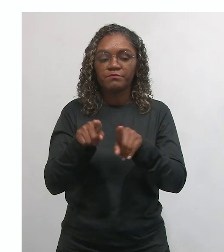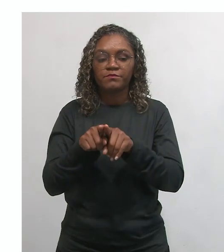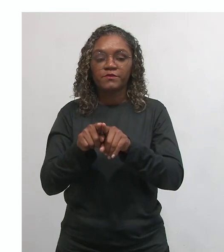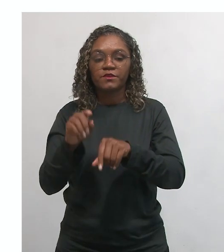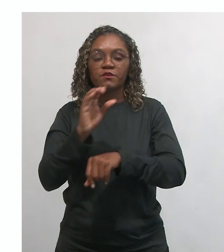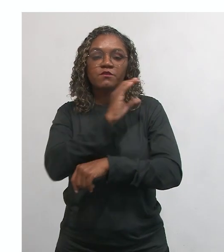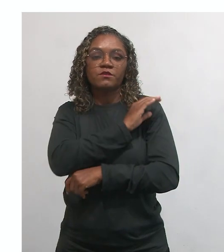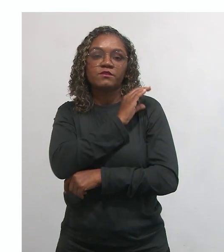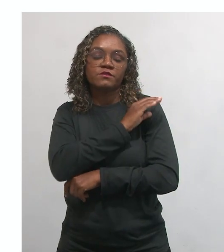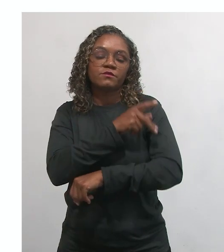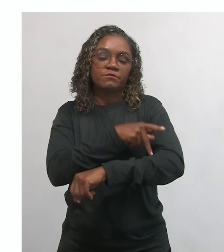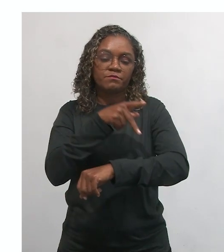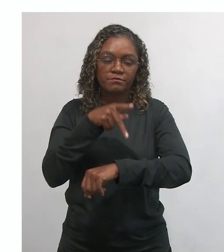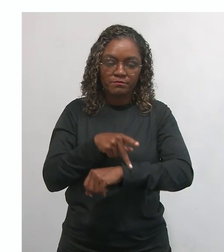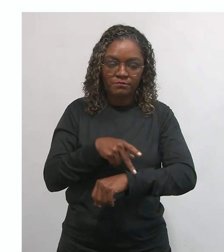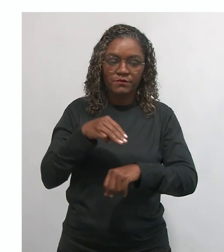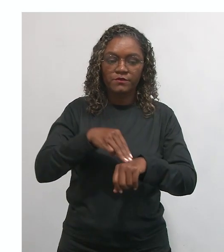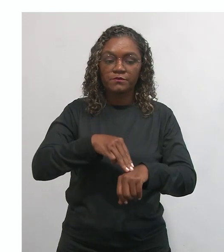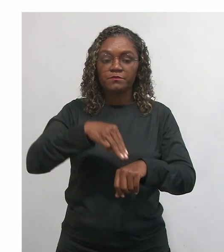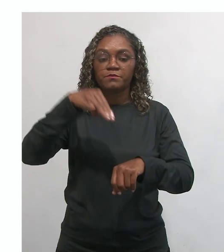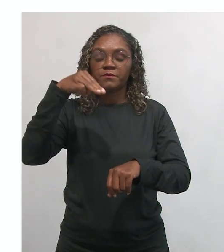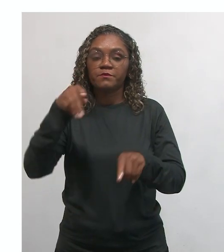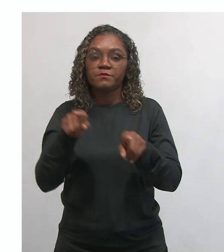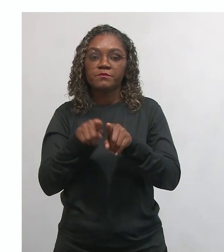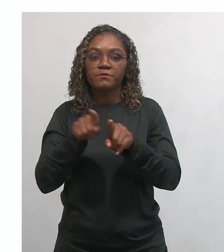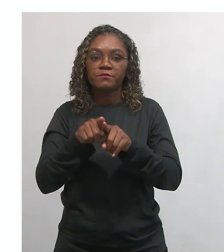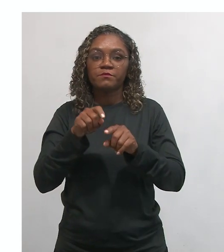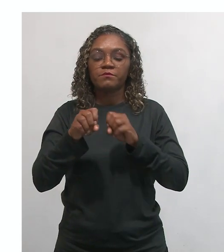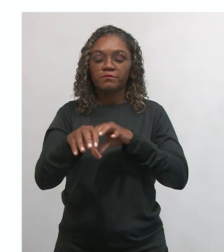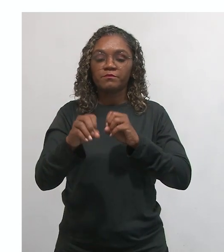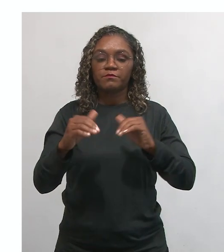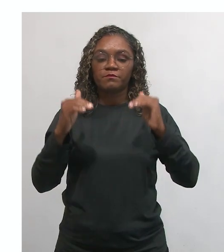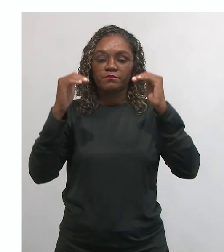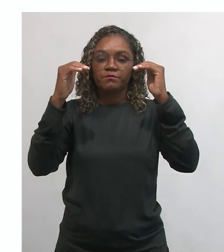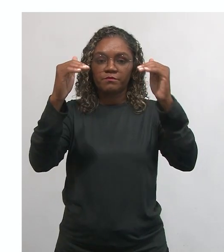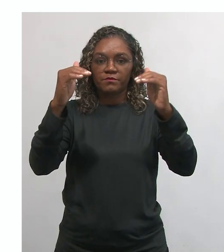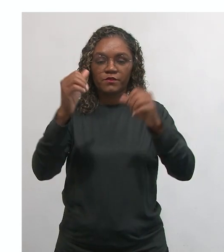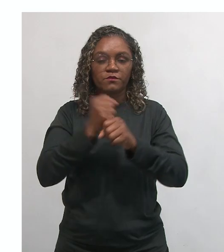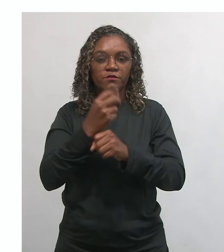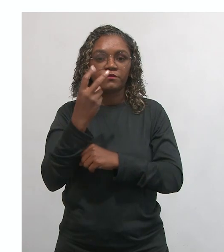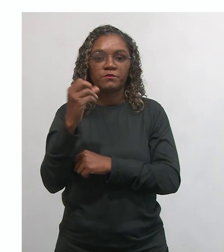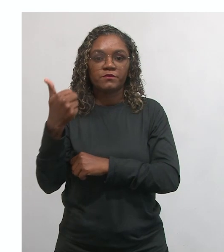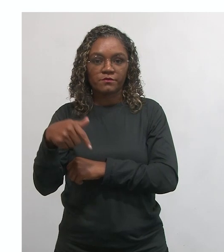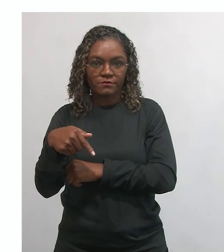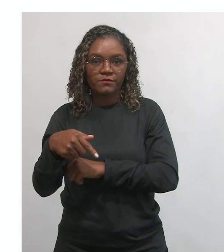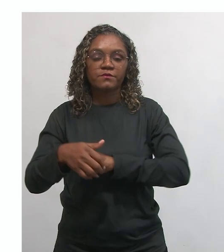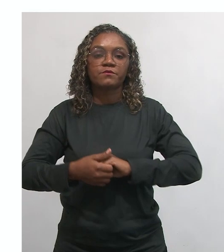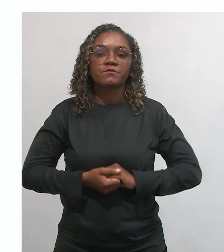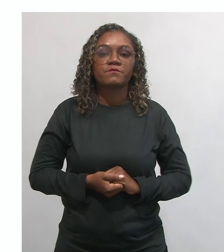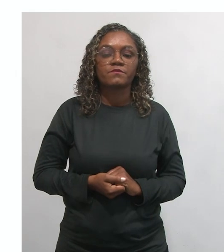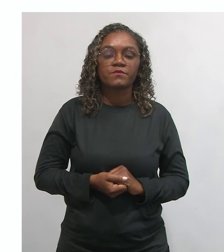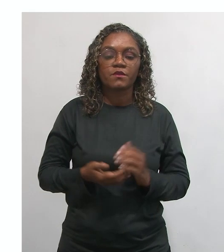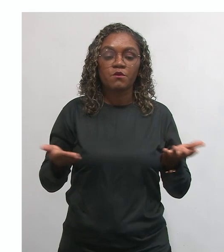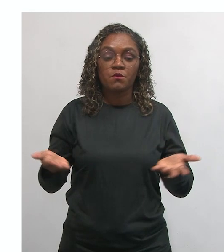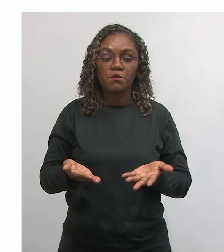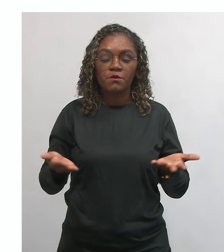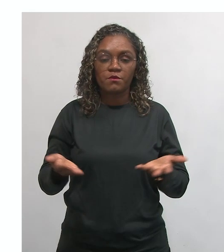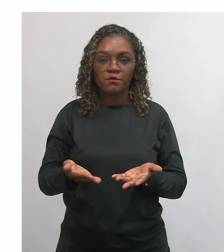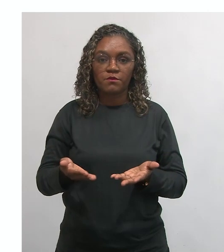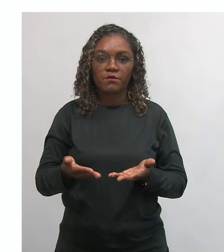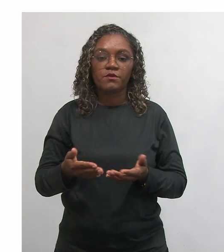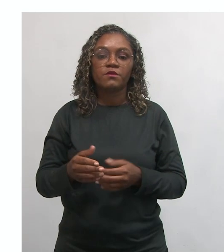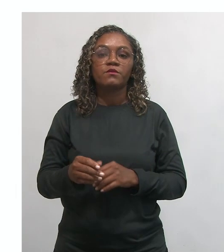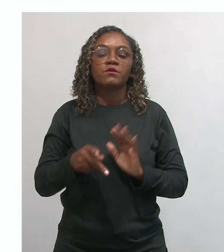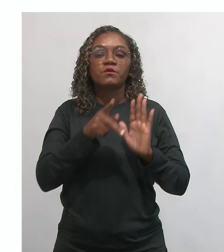Ensino Superior e sou mestre em Educação no ano de 2017. Atualmente sou aluna